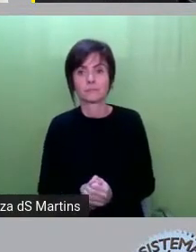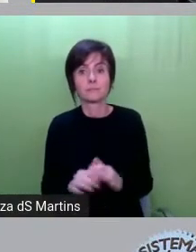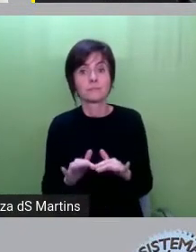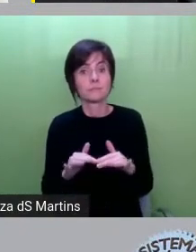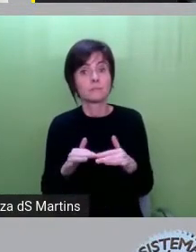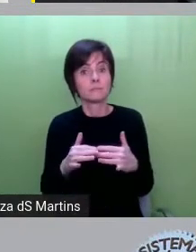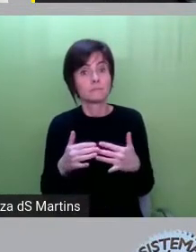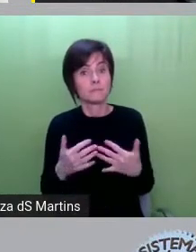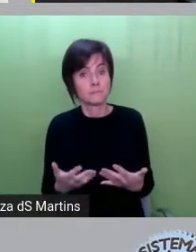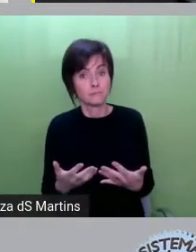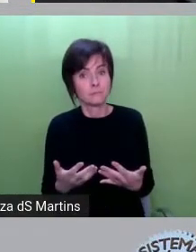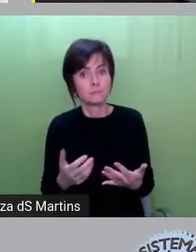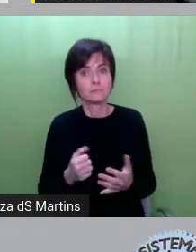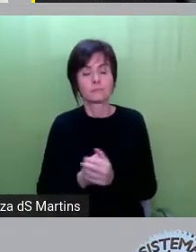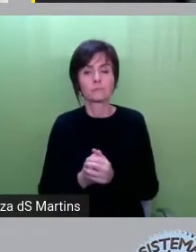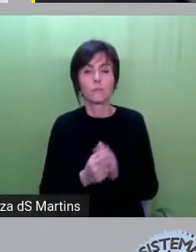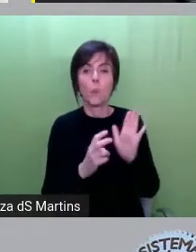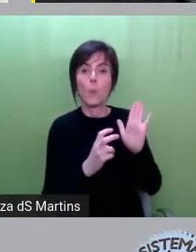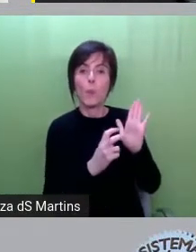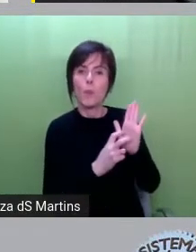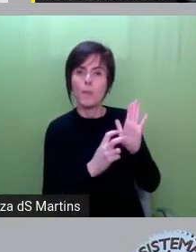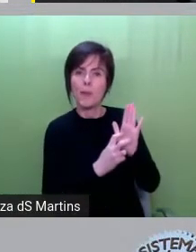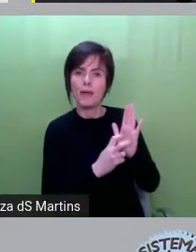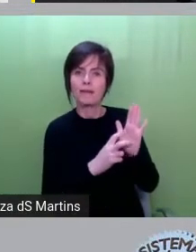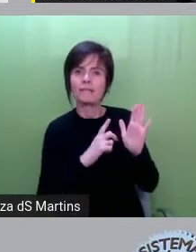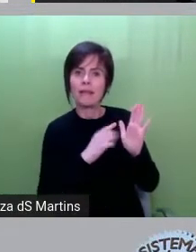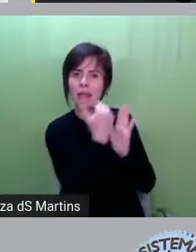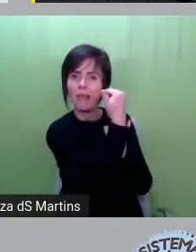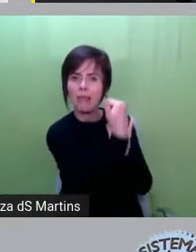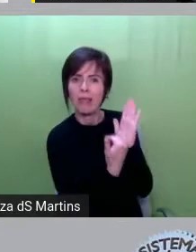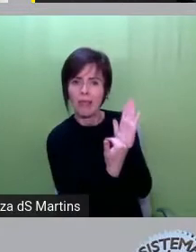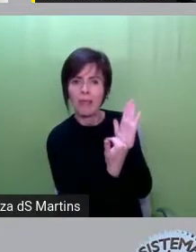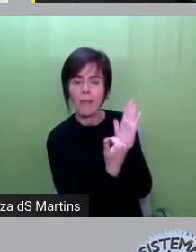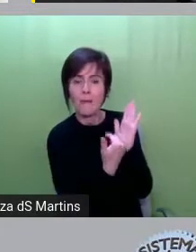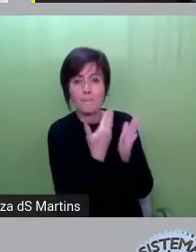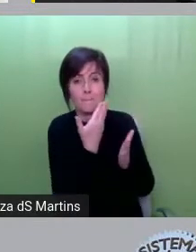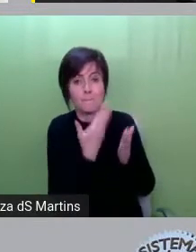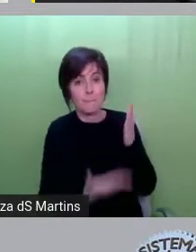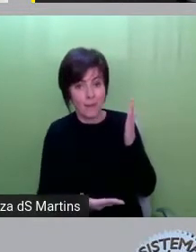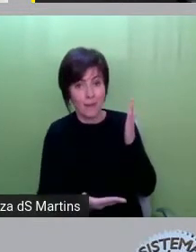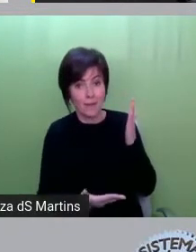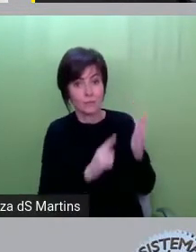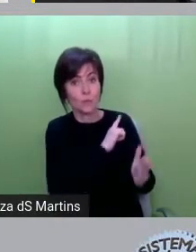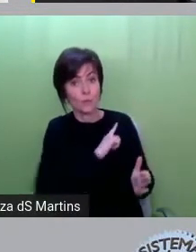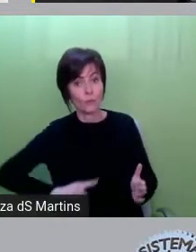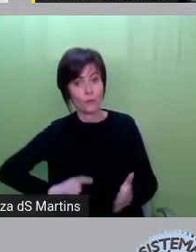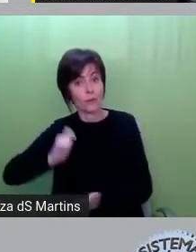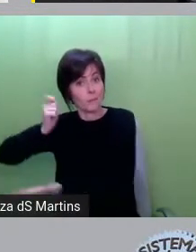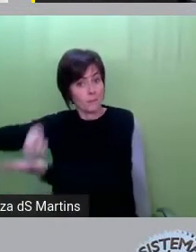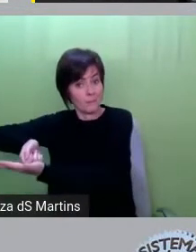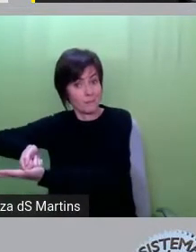E quando o Banco Central tem déficit, é o Banco Central, o Tesouro Nacional, que paga.